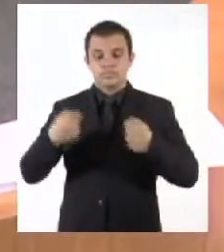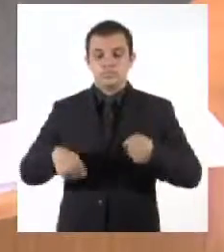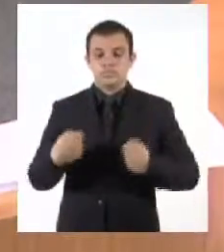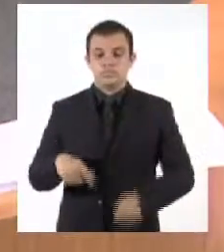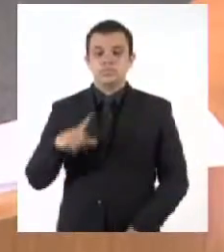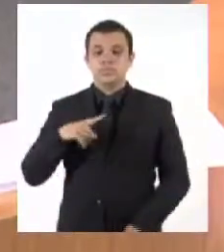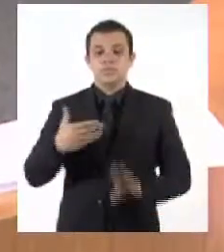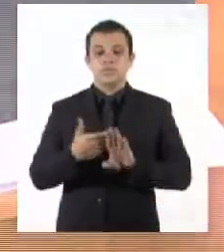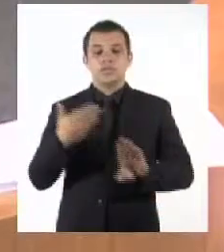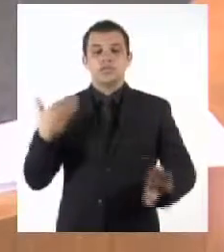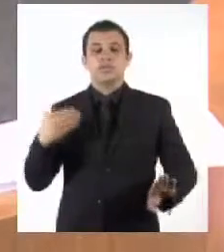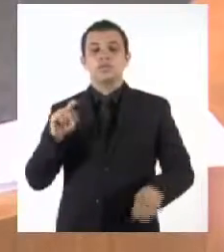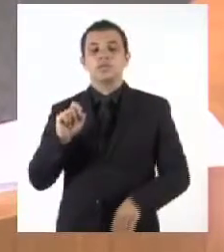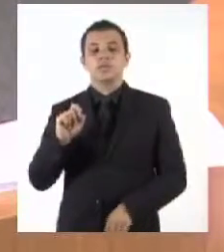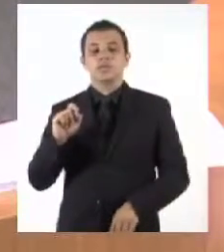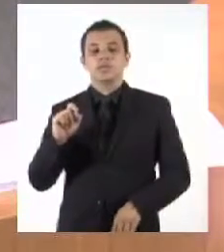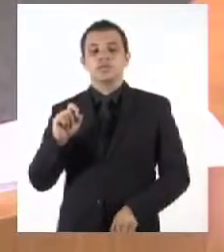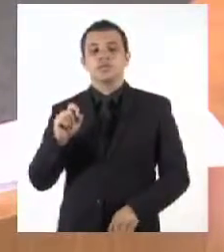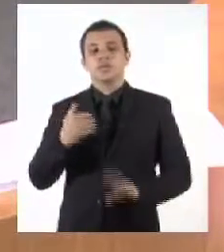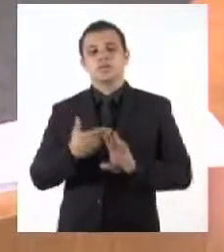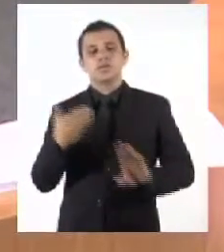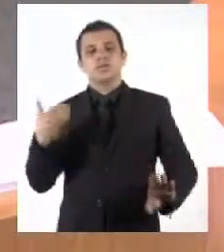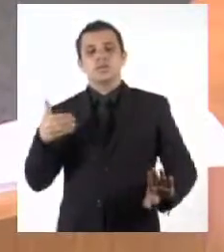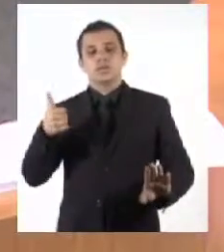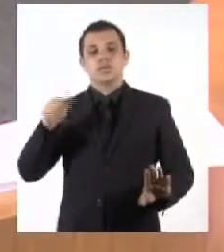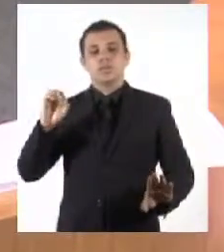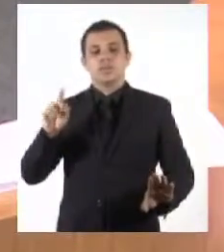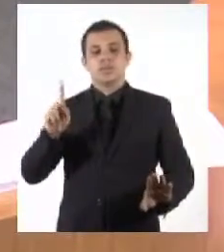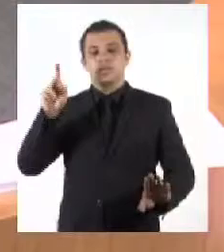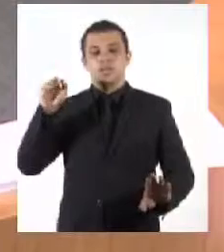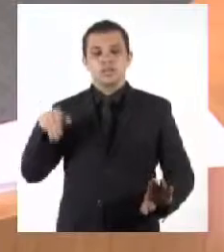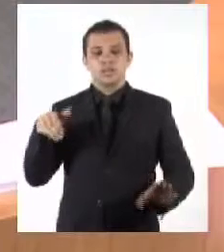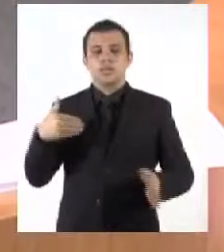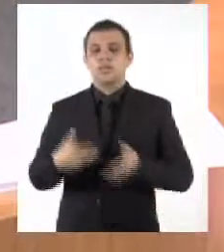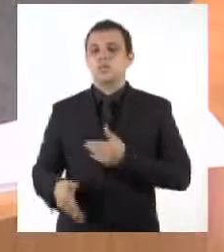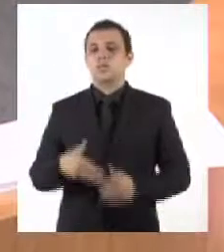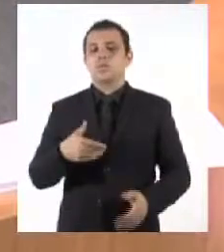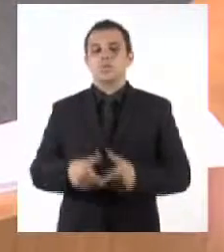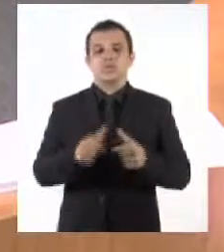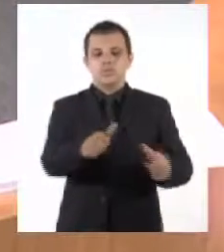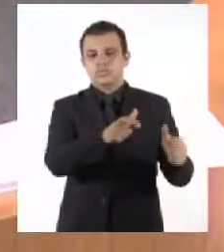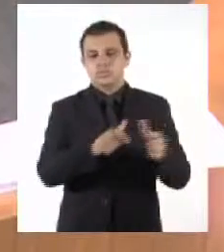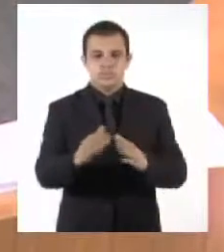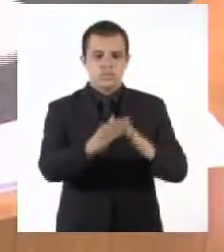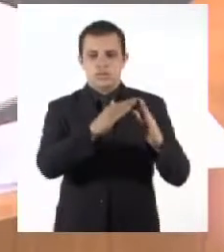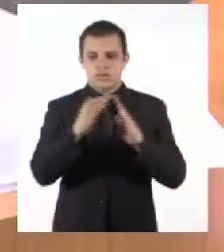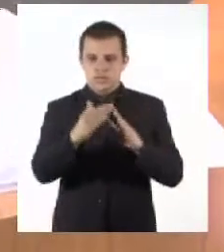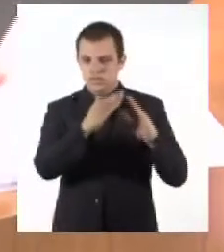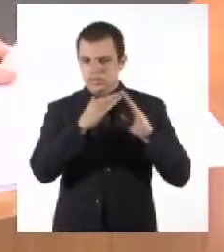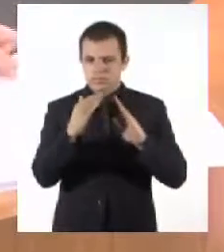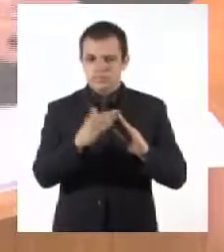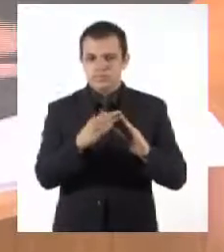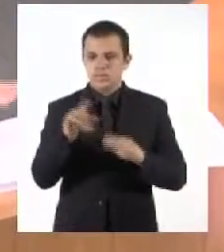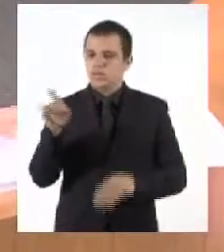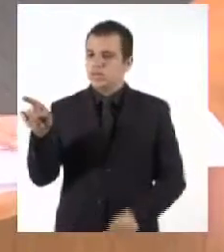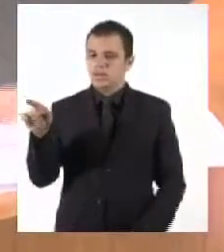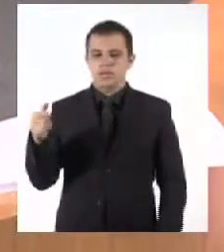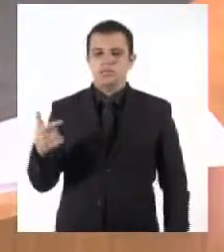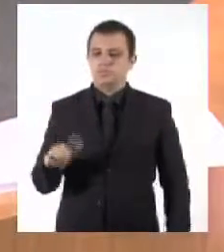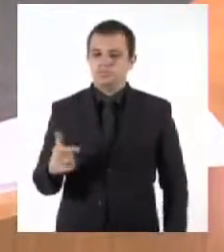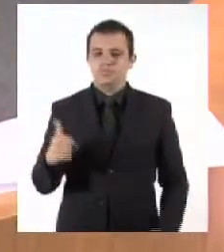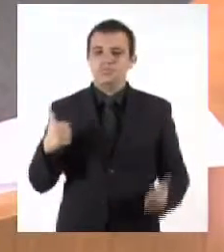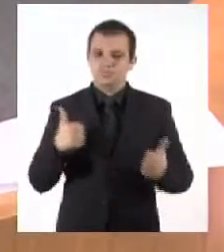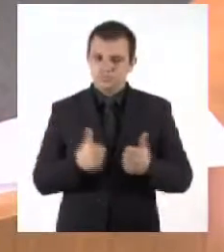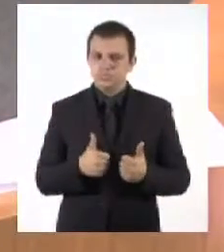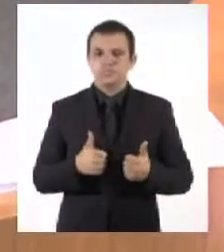distante no mínimo 10 quilômetros de qualquer conjunto habitacional, o que não é o caso. Agora eu vou